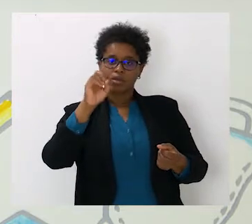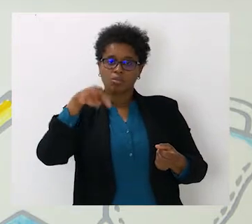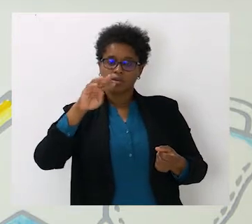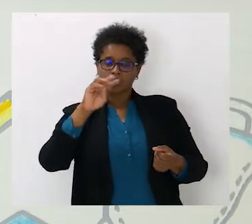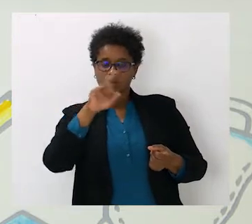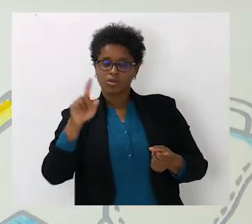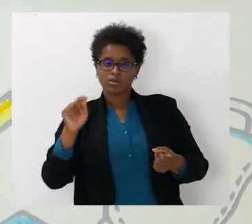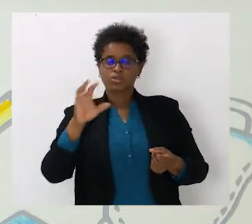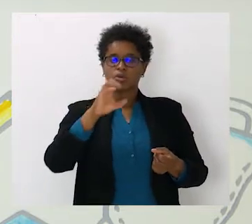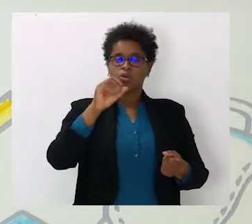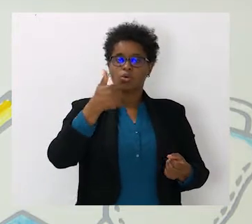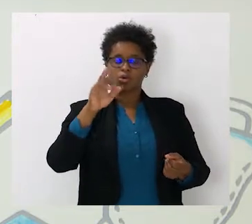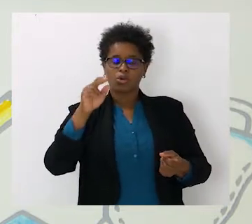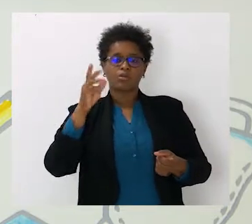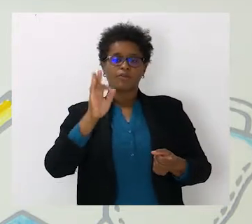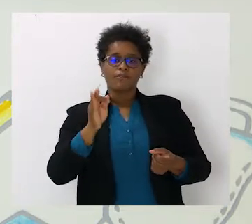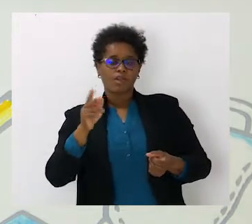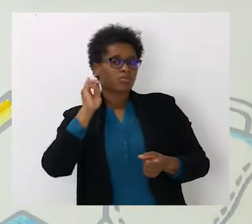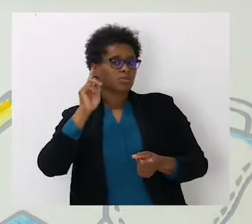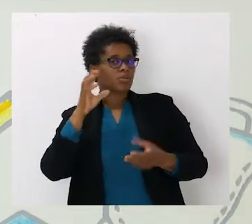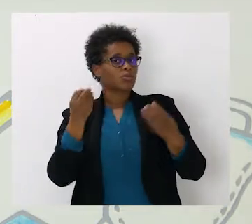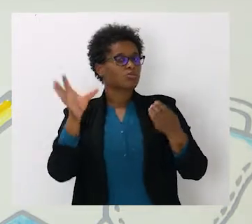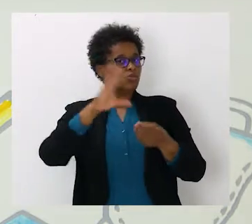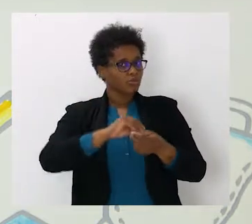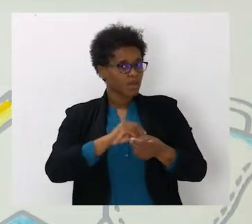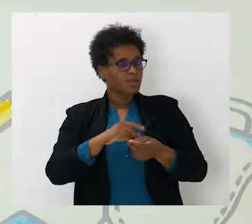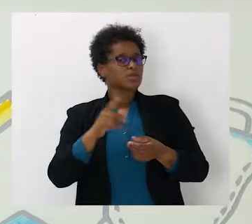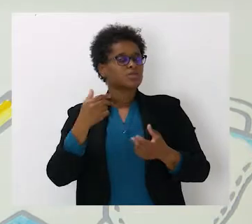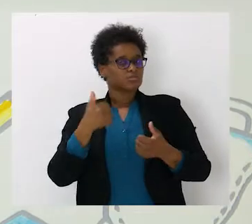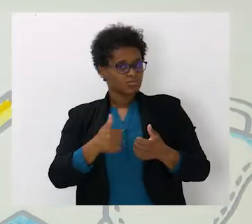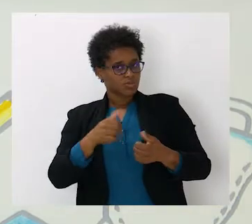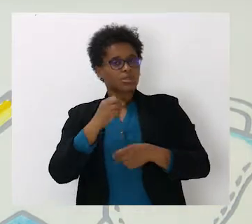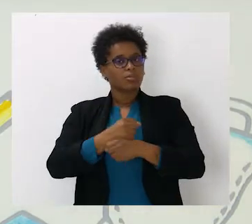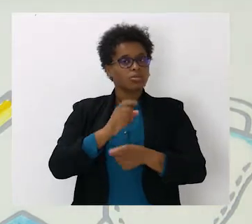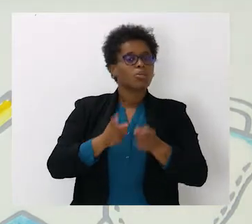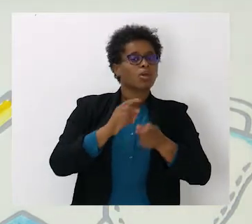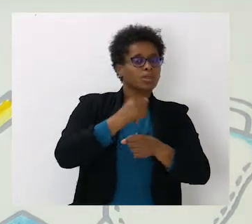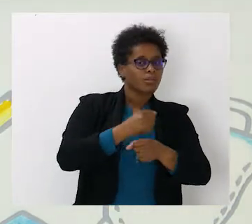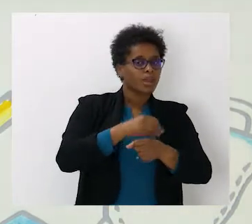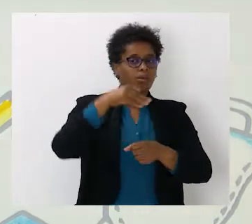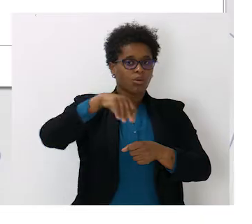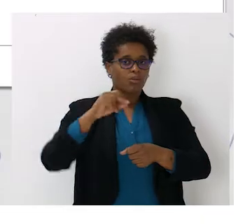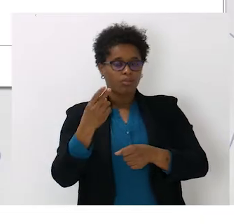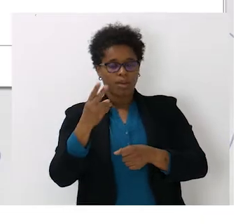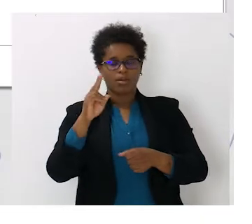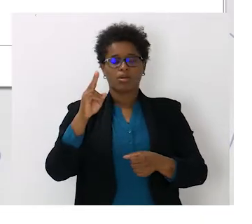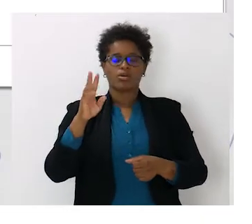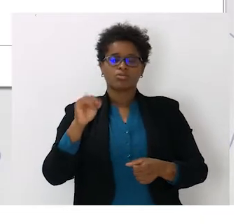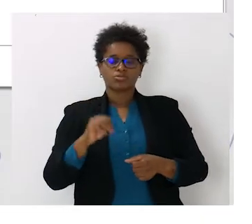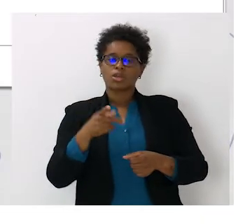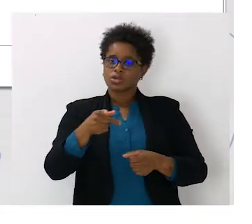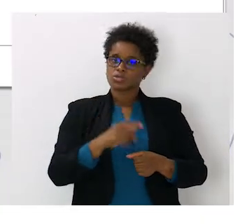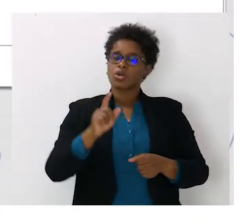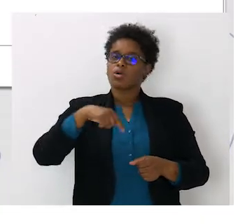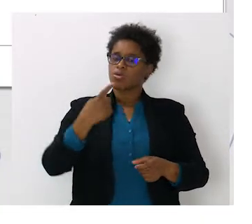são importantes, muito mais eficazes do que trabalhar com paus. Portanto, é isto. Outra